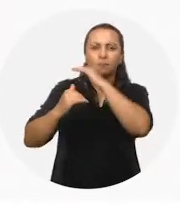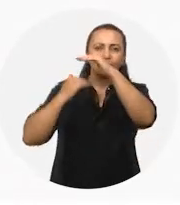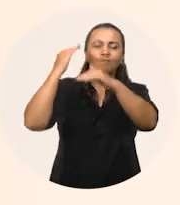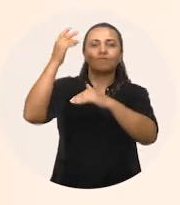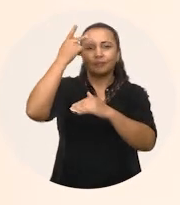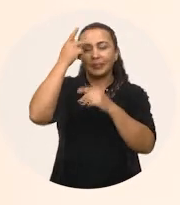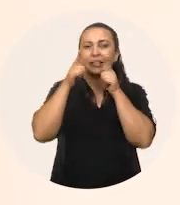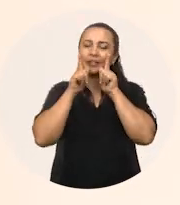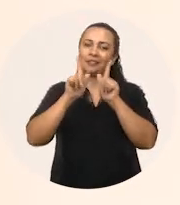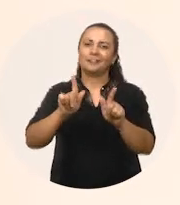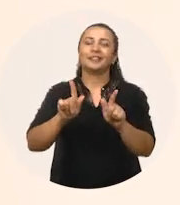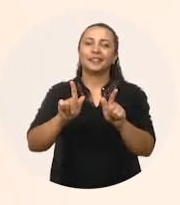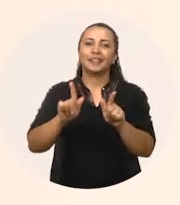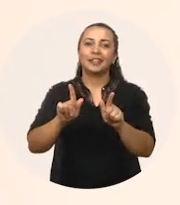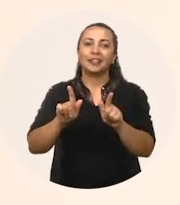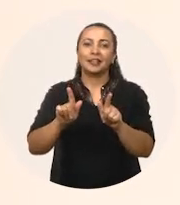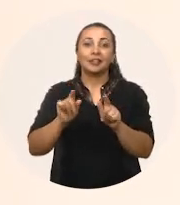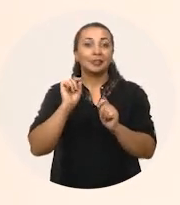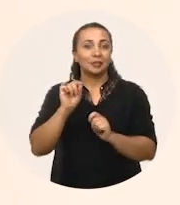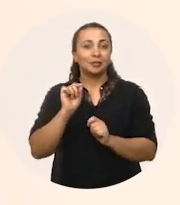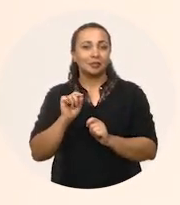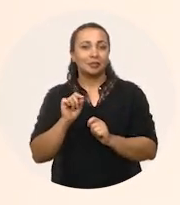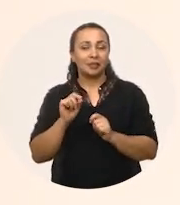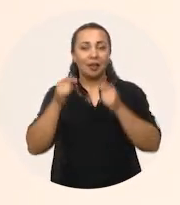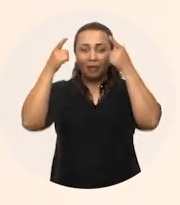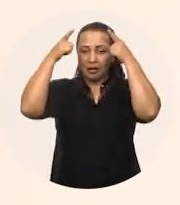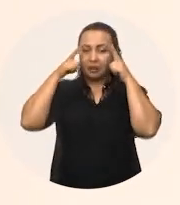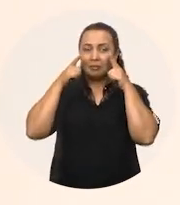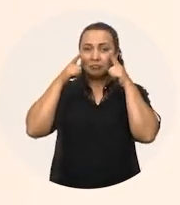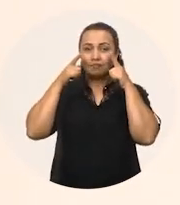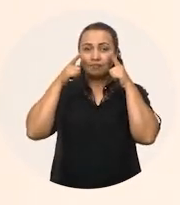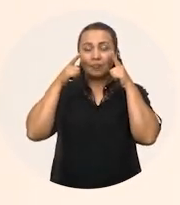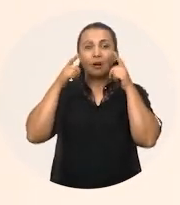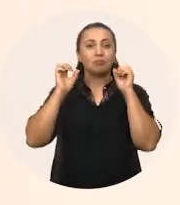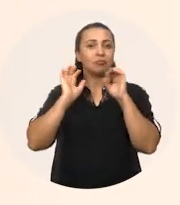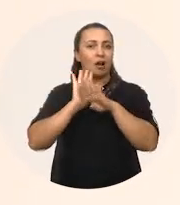mais grave e que, dessa forma, o equipamento